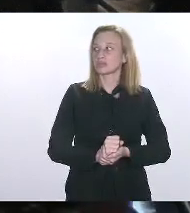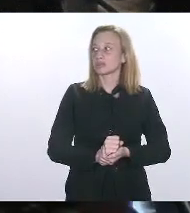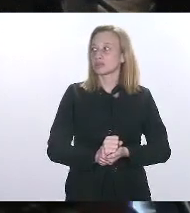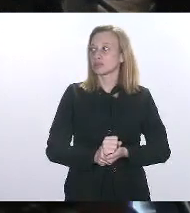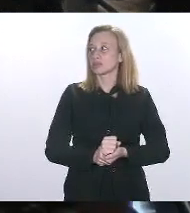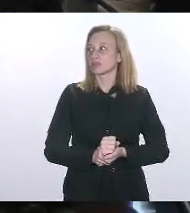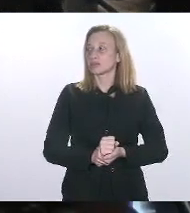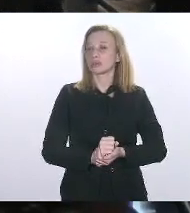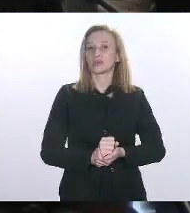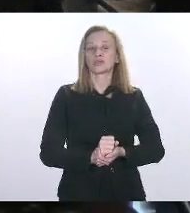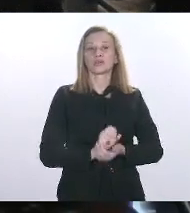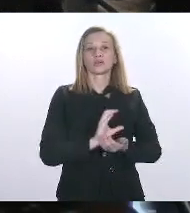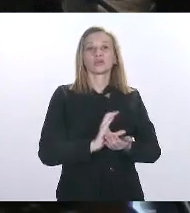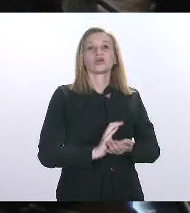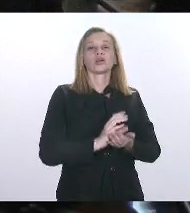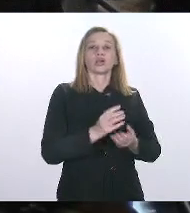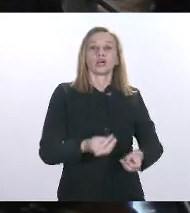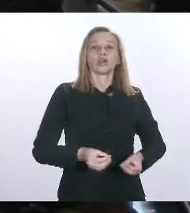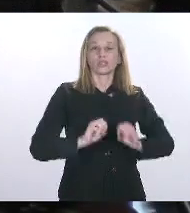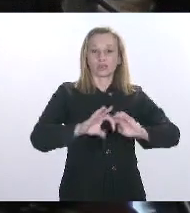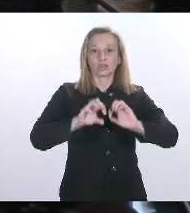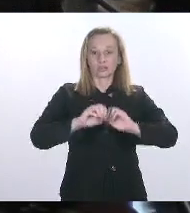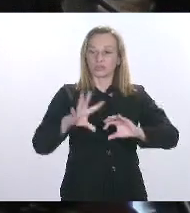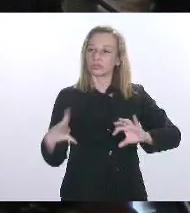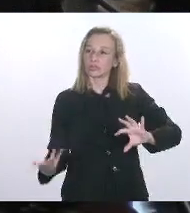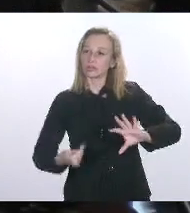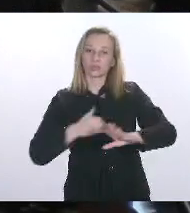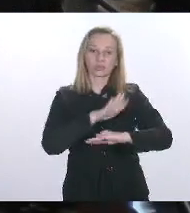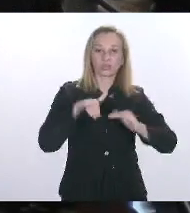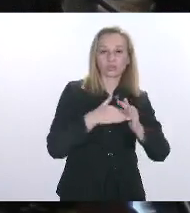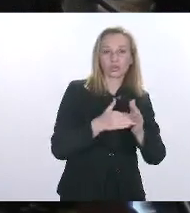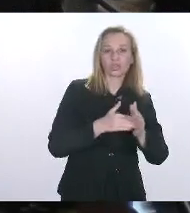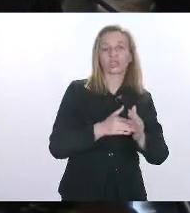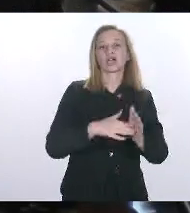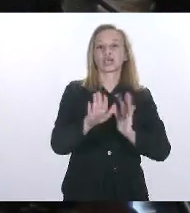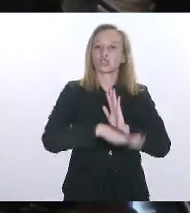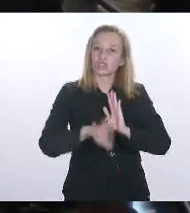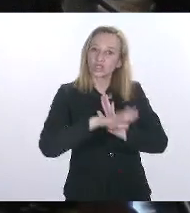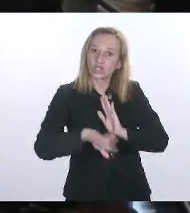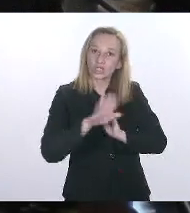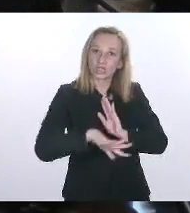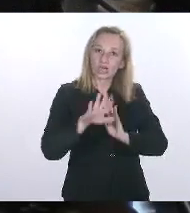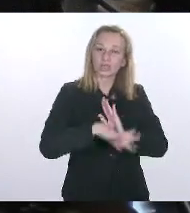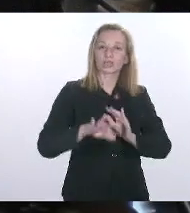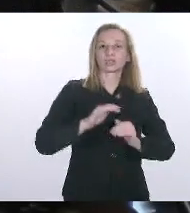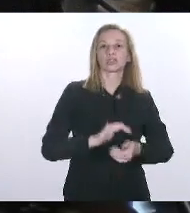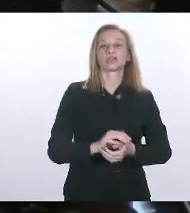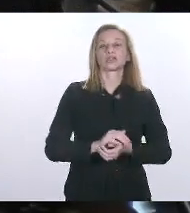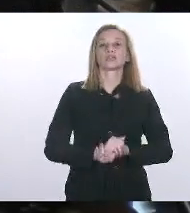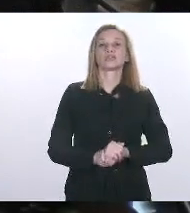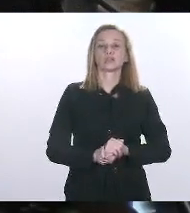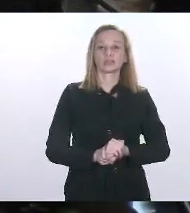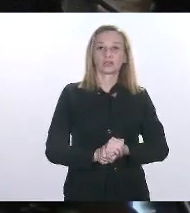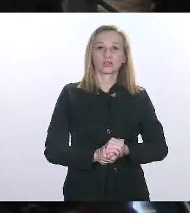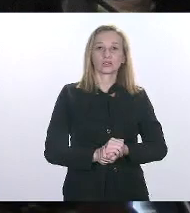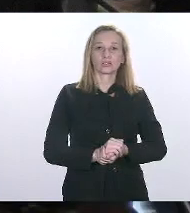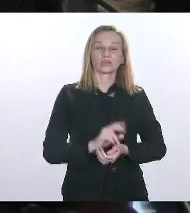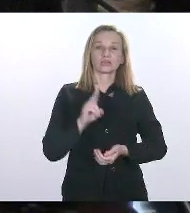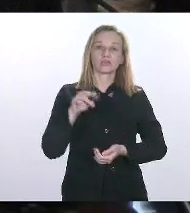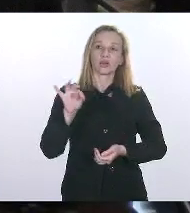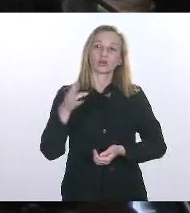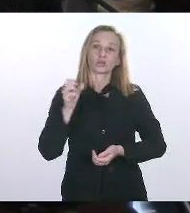sobre o fornecimento de educação de qualidade para todas as crianças e adolescentes fluminenses, a ser efetivado através da implementação do